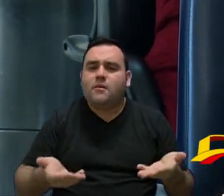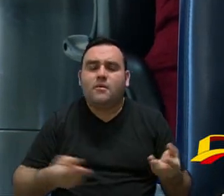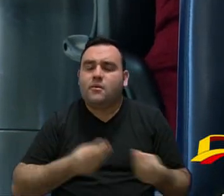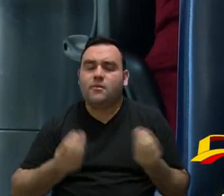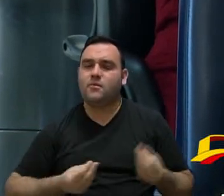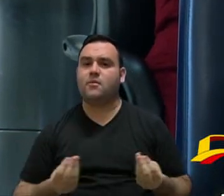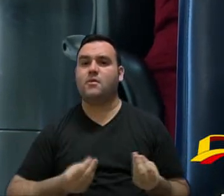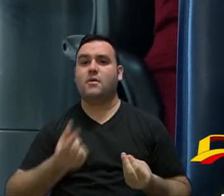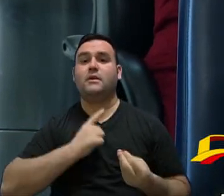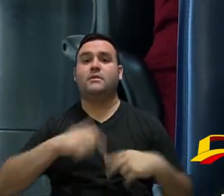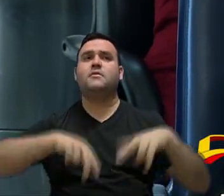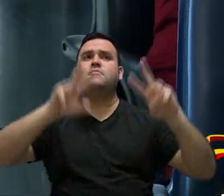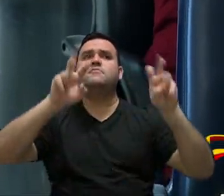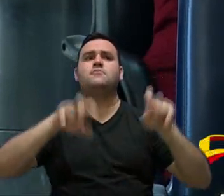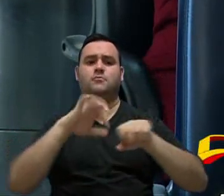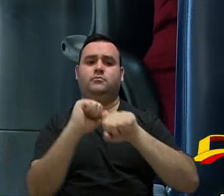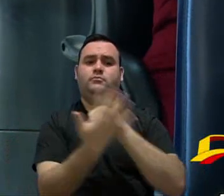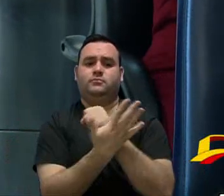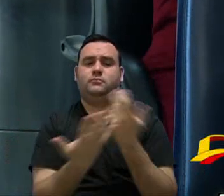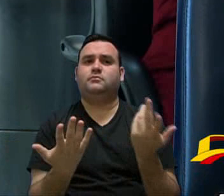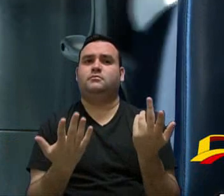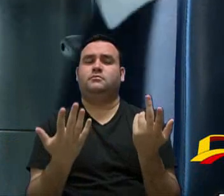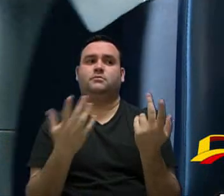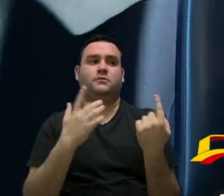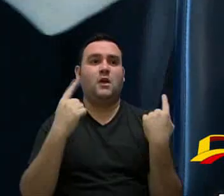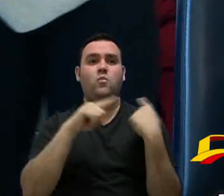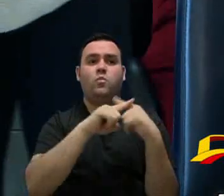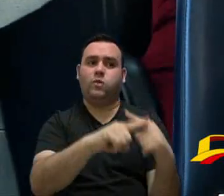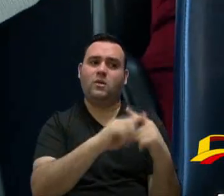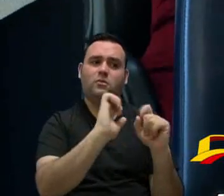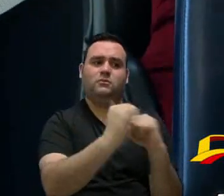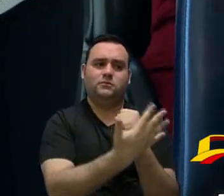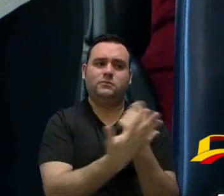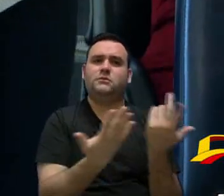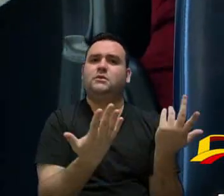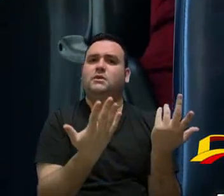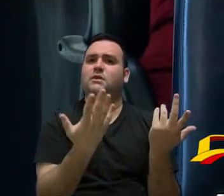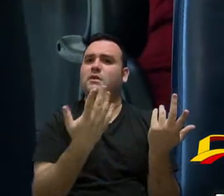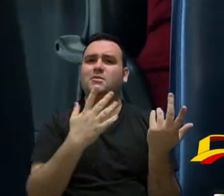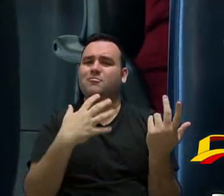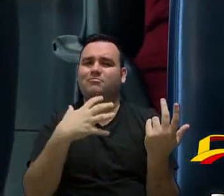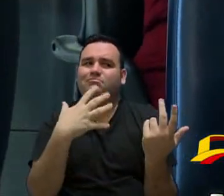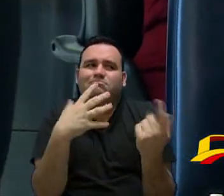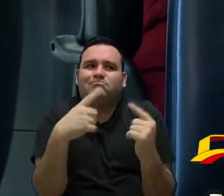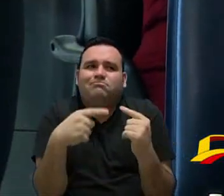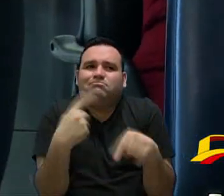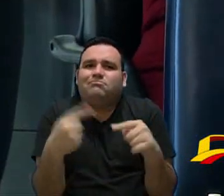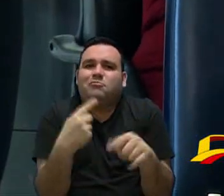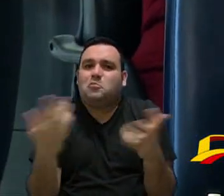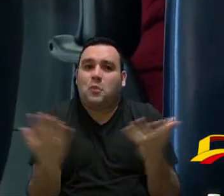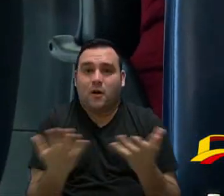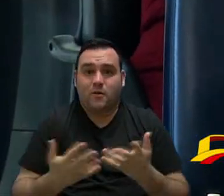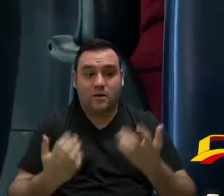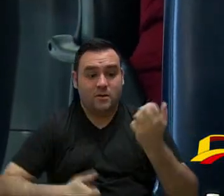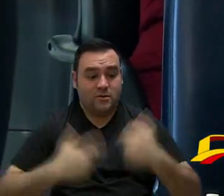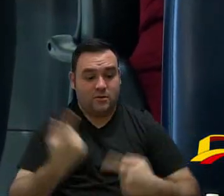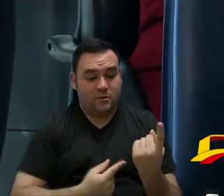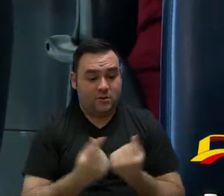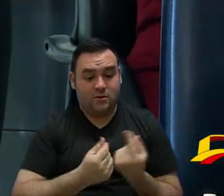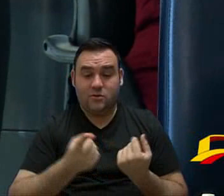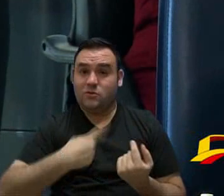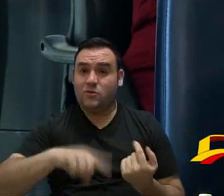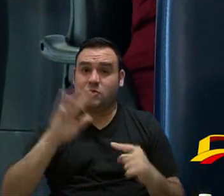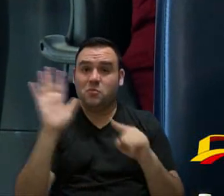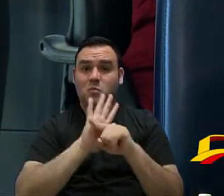é a ao assunto é o coronavírus é o enfrentamento do convite não tem sentido nesse momento prestação de